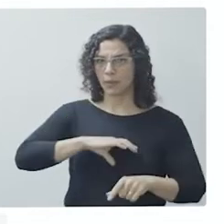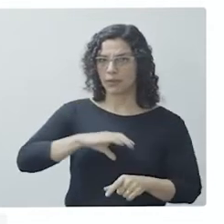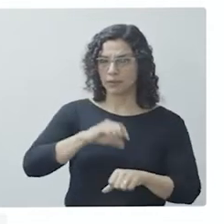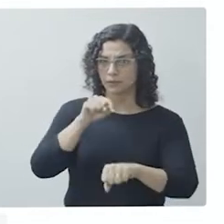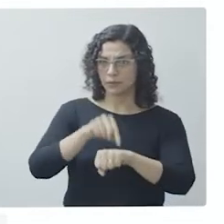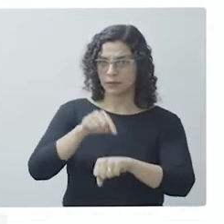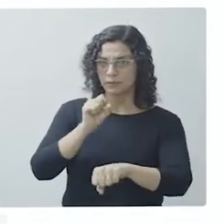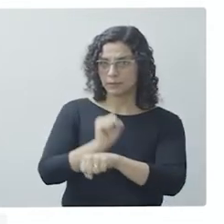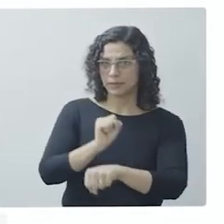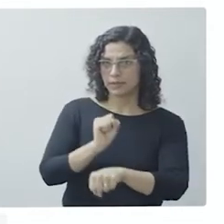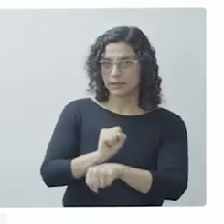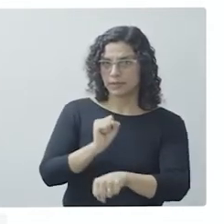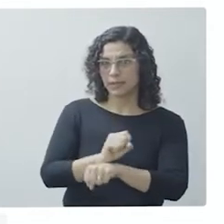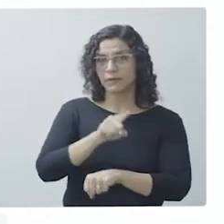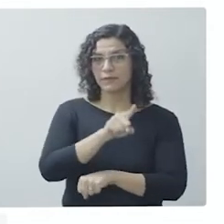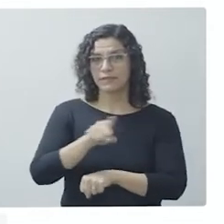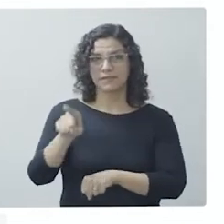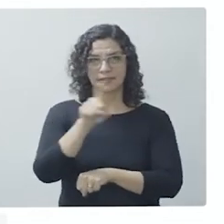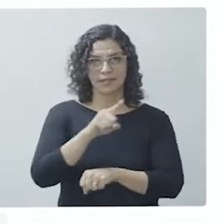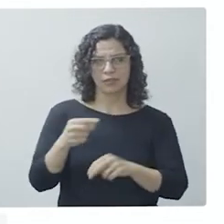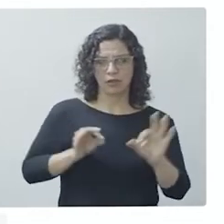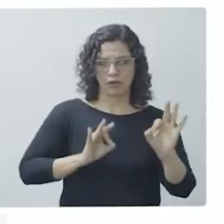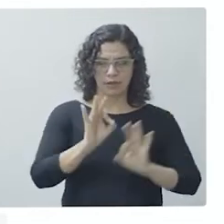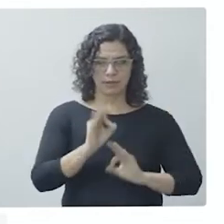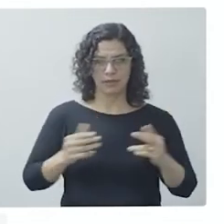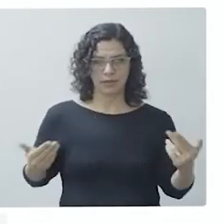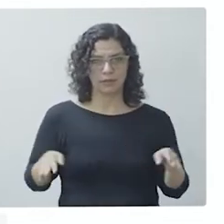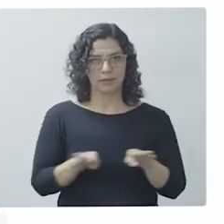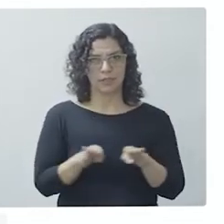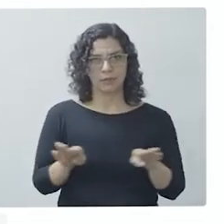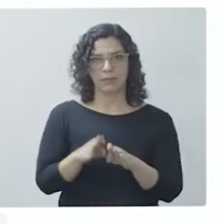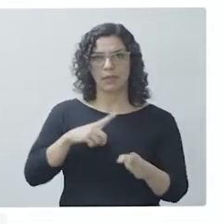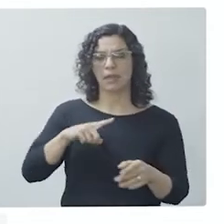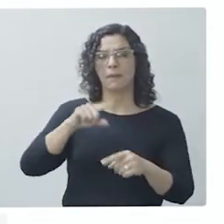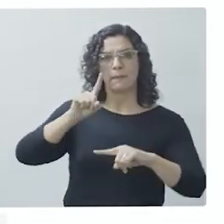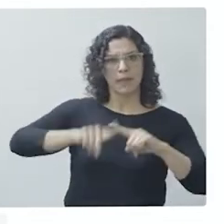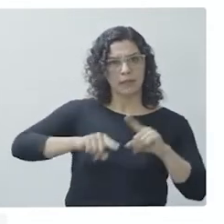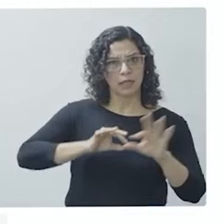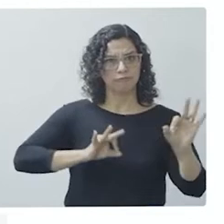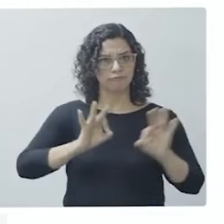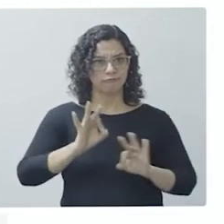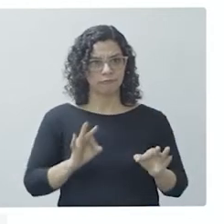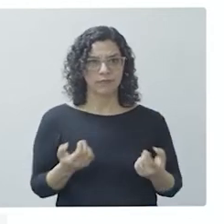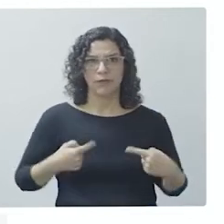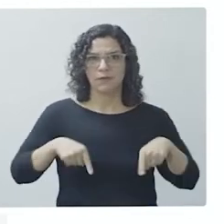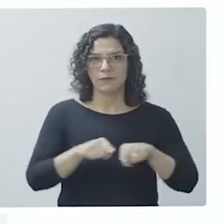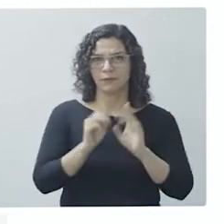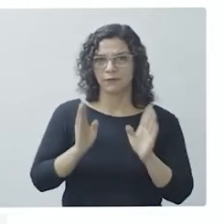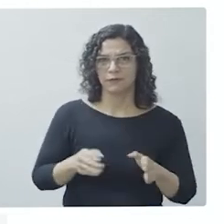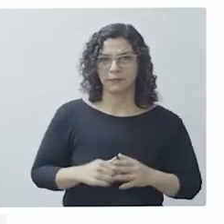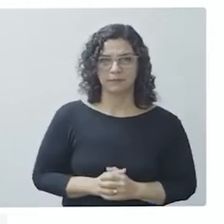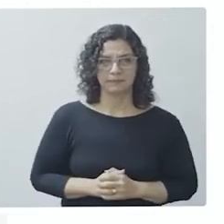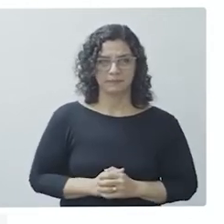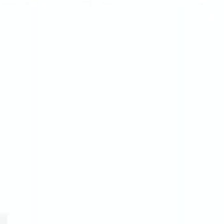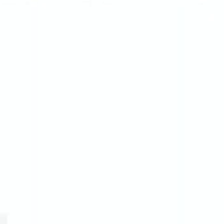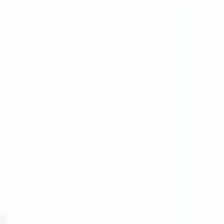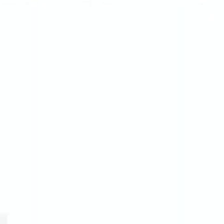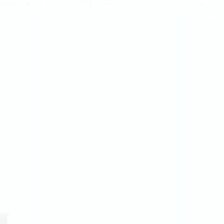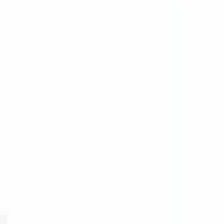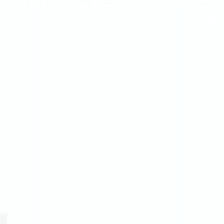vou aguardar alguns minutos para vocês se organizarem, pegarem o material e logo nós voltamos. Até já!